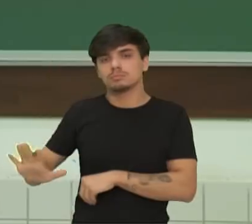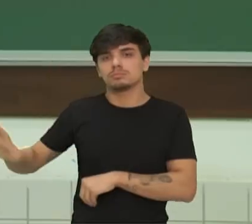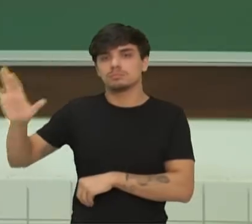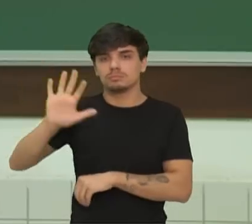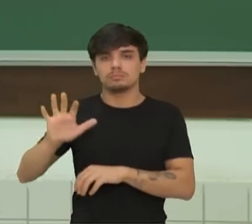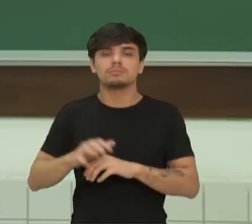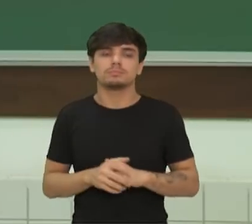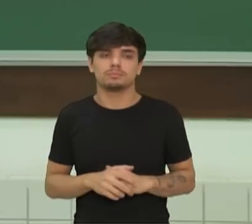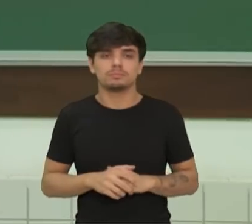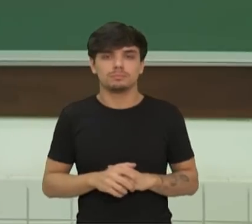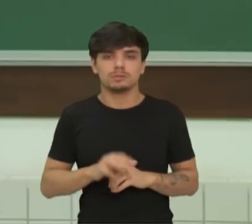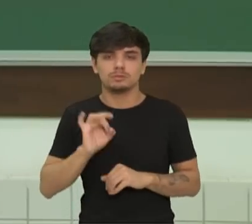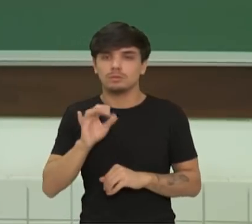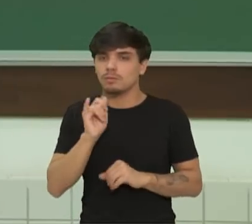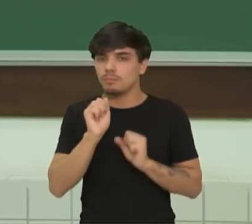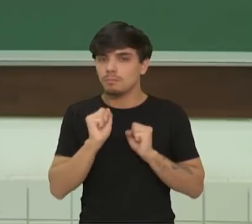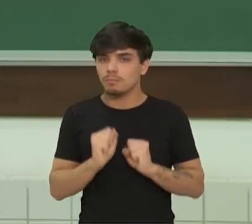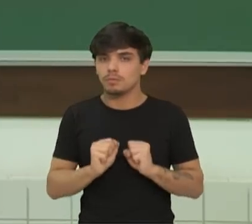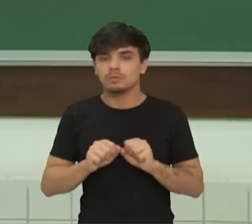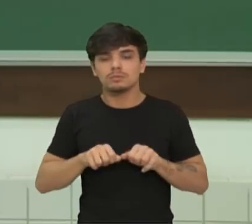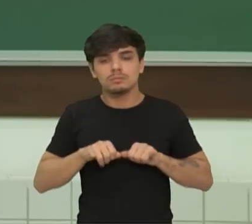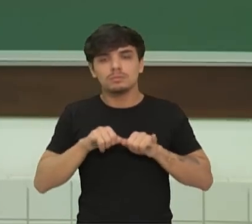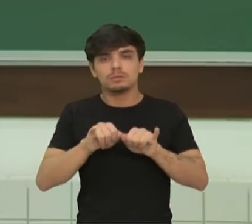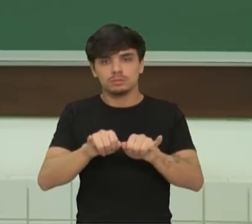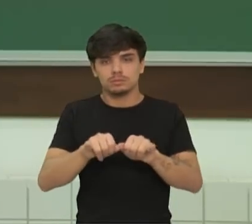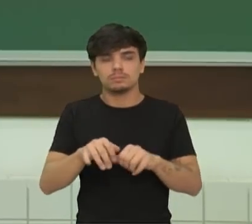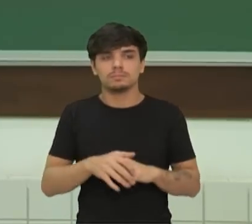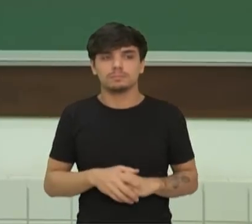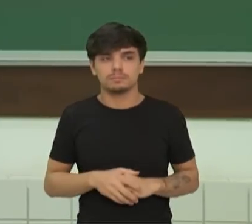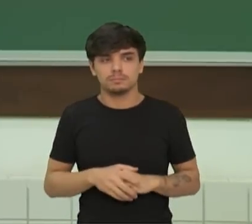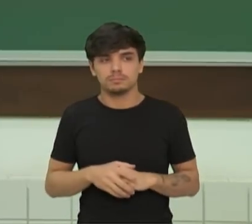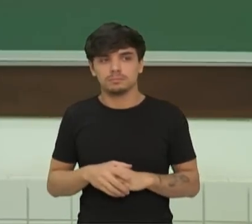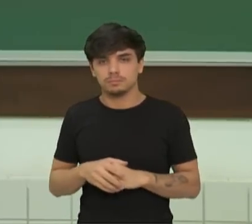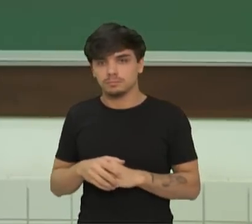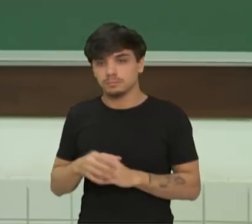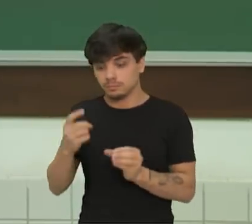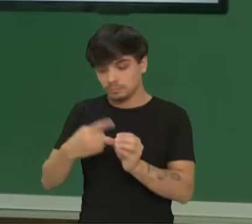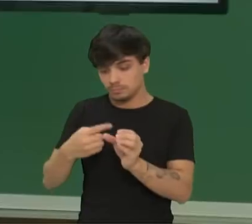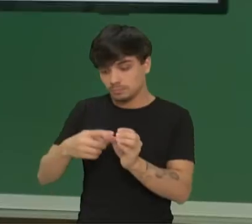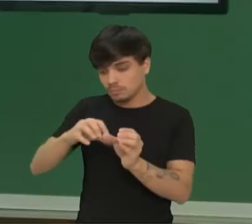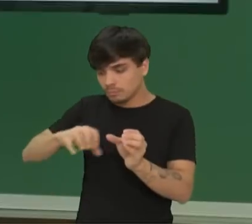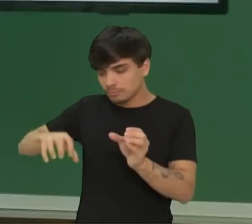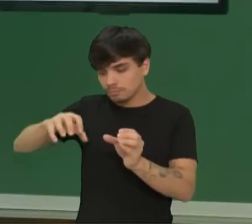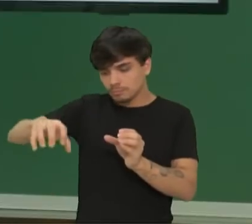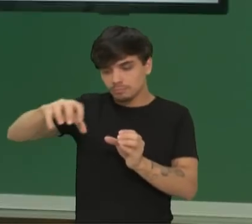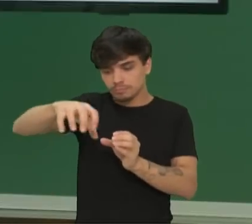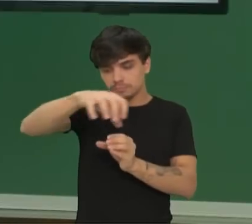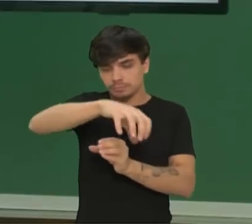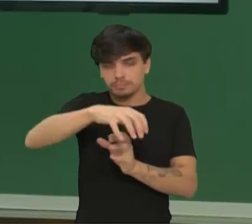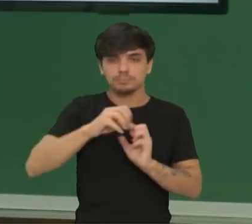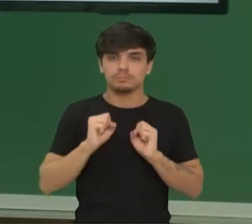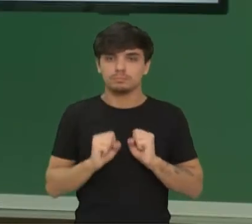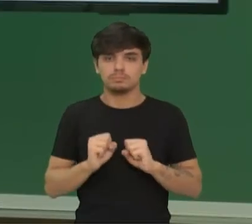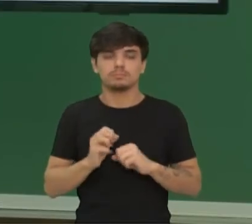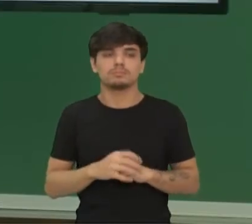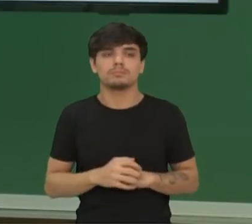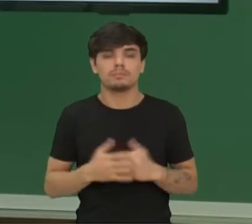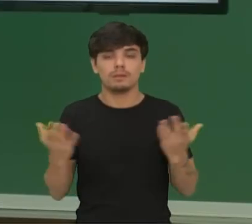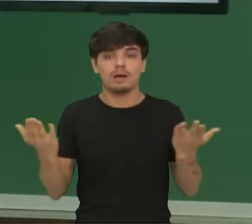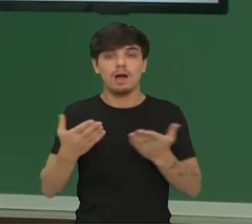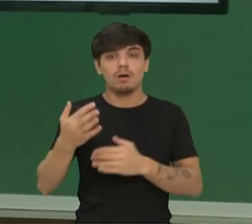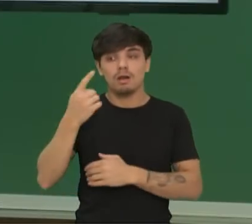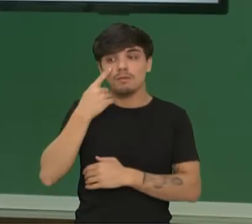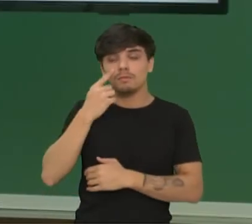poderiam comercializar com a metrópole. 2 princípios. Vamos lá ver o que a França